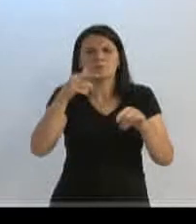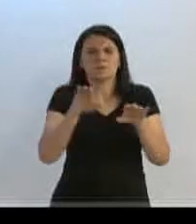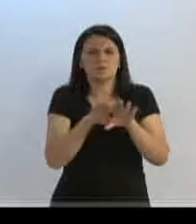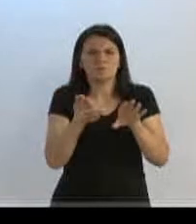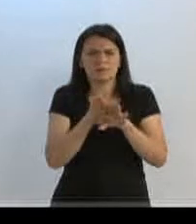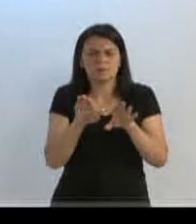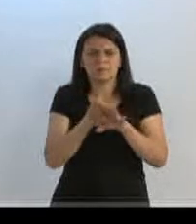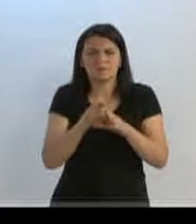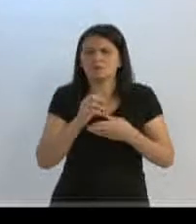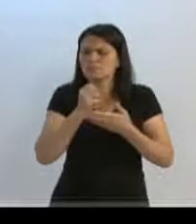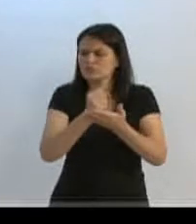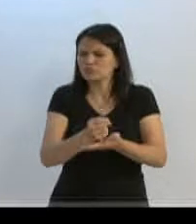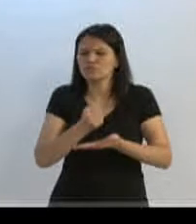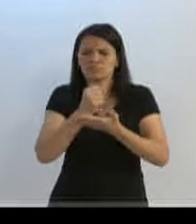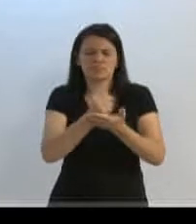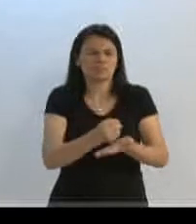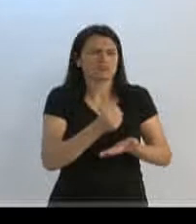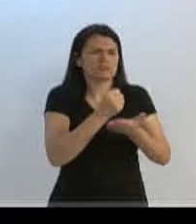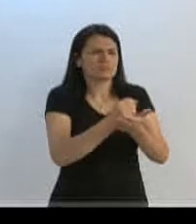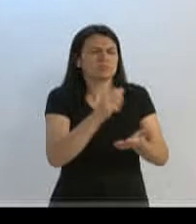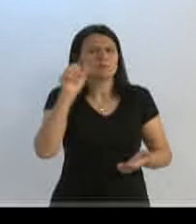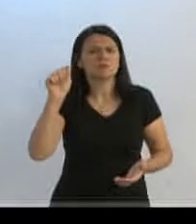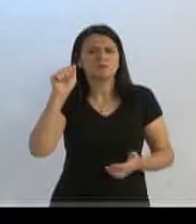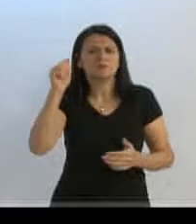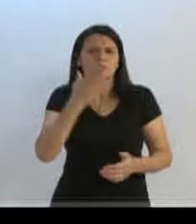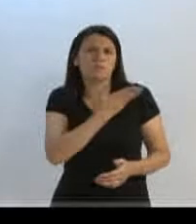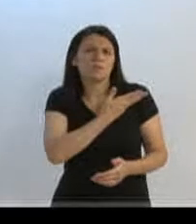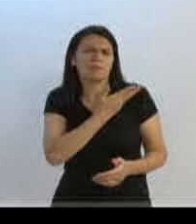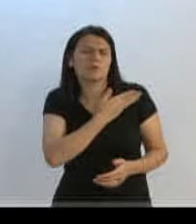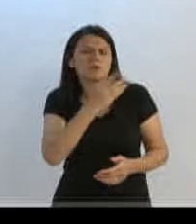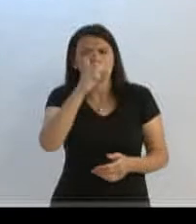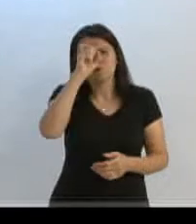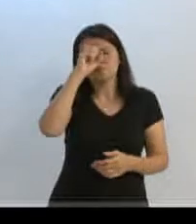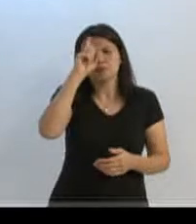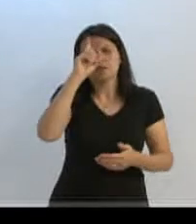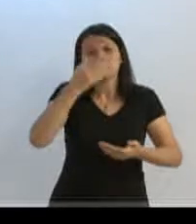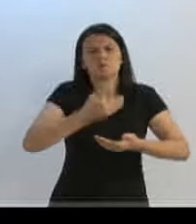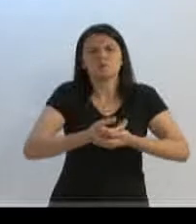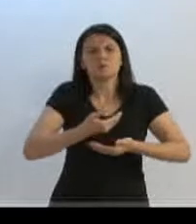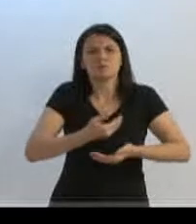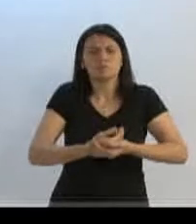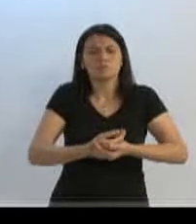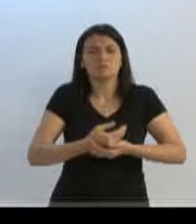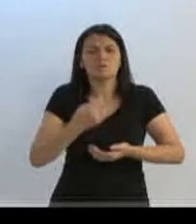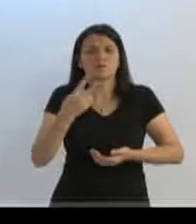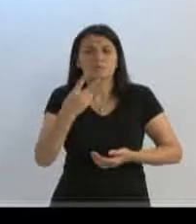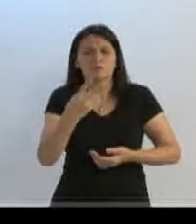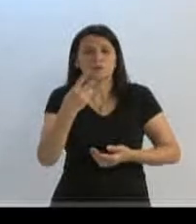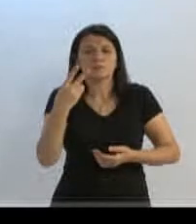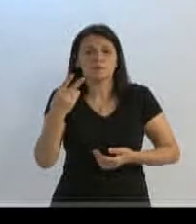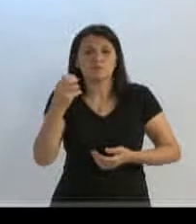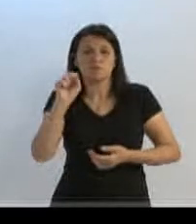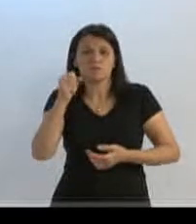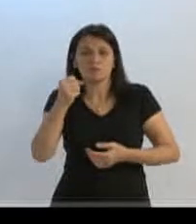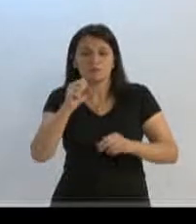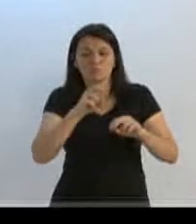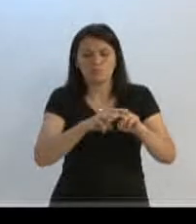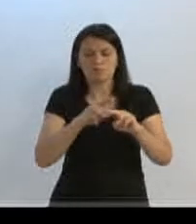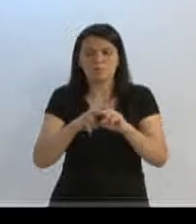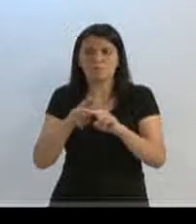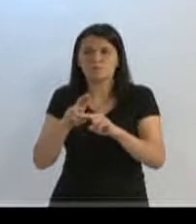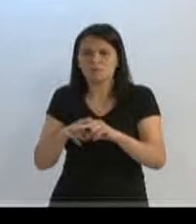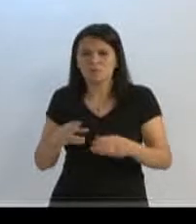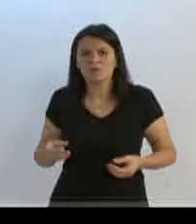né ele ajuda constantemente também a associação amigos do hospital santo antônio foram cerca de 228 cadeiras melhor beque